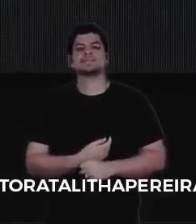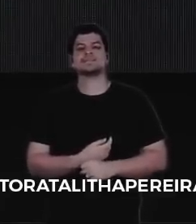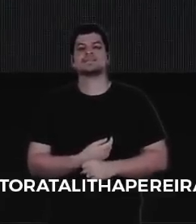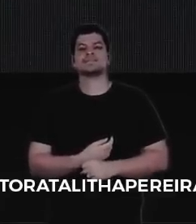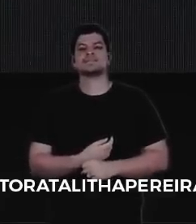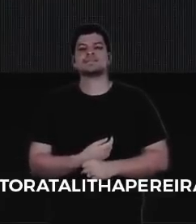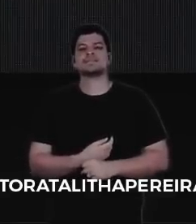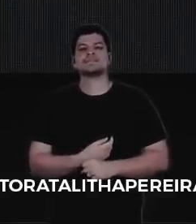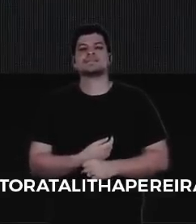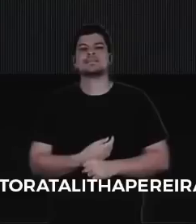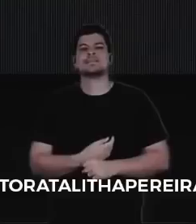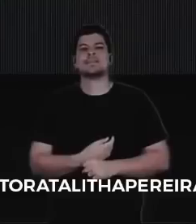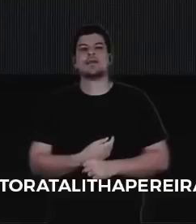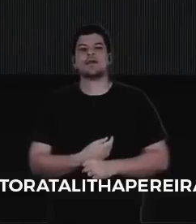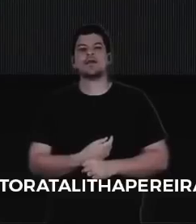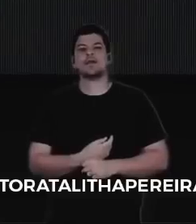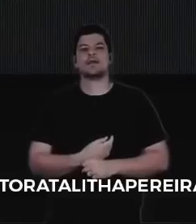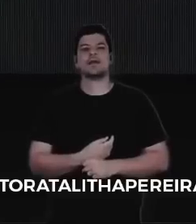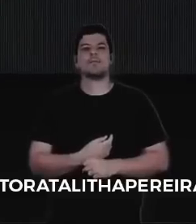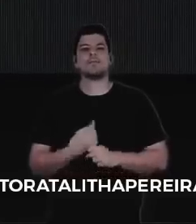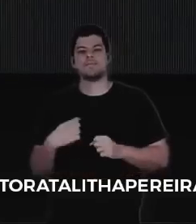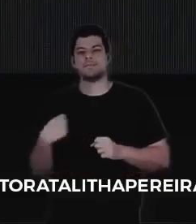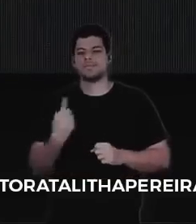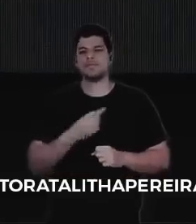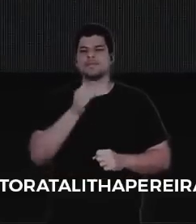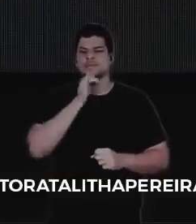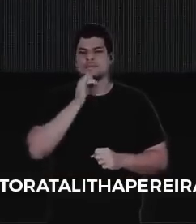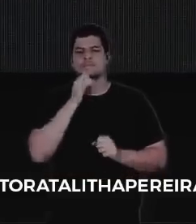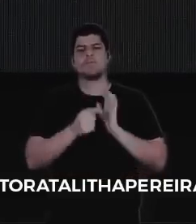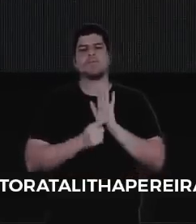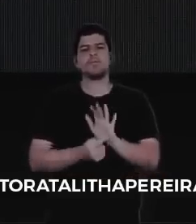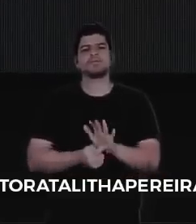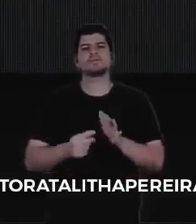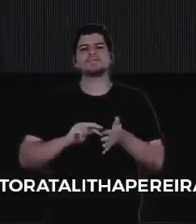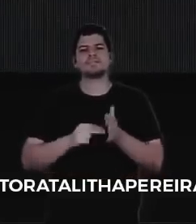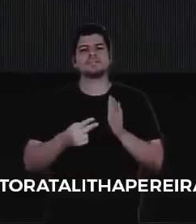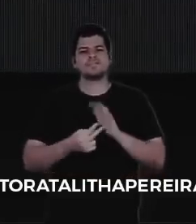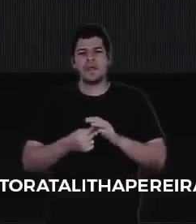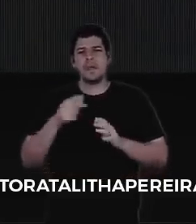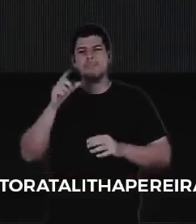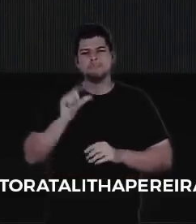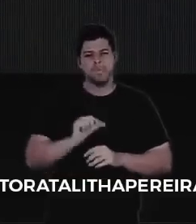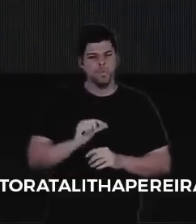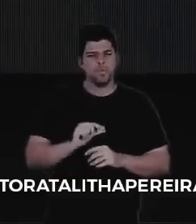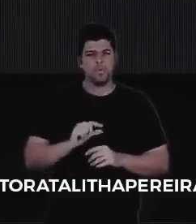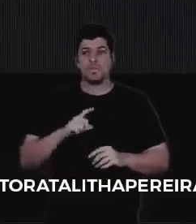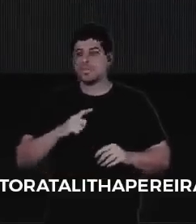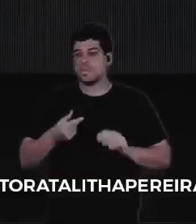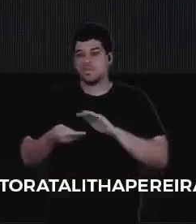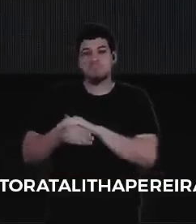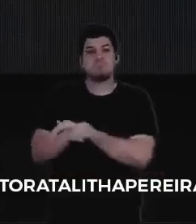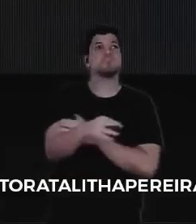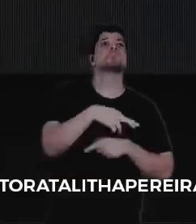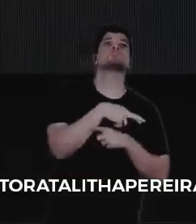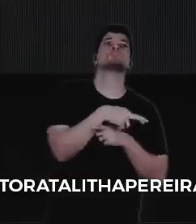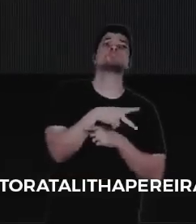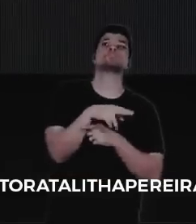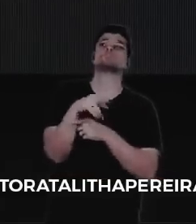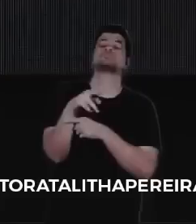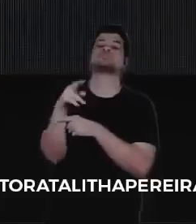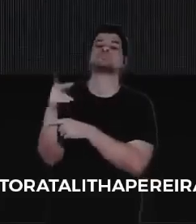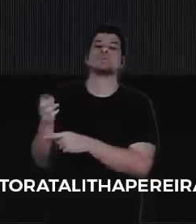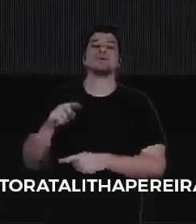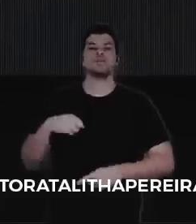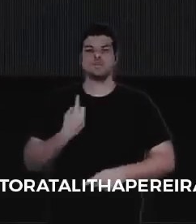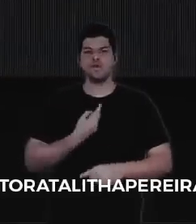correspondem a 1% dos bilhões de hábitos que existem. E esses aqui são corriqueiros, são